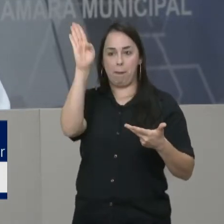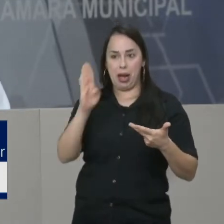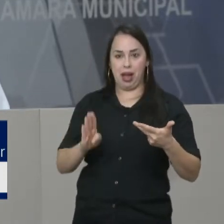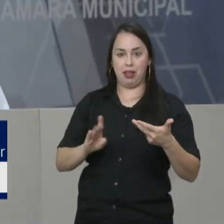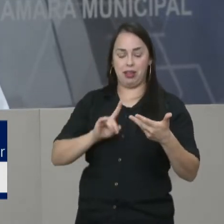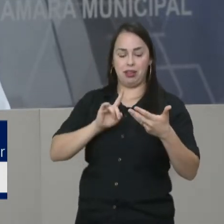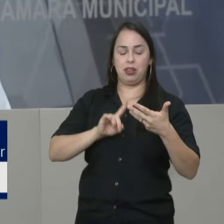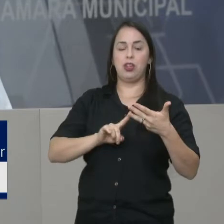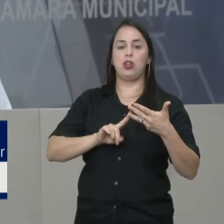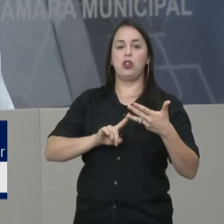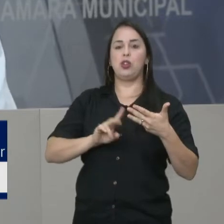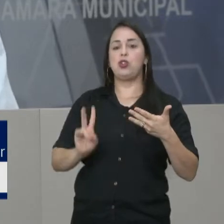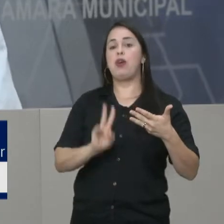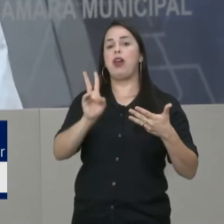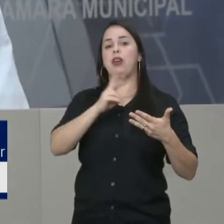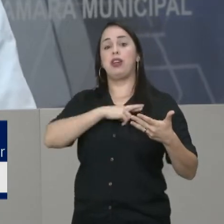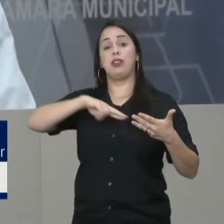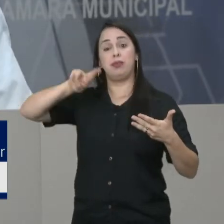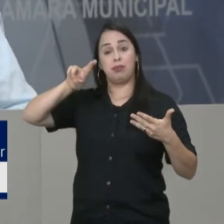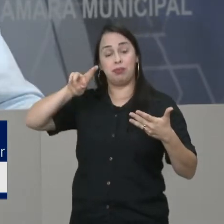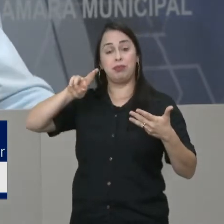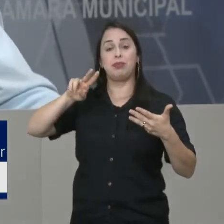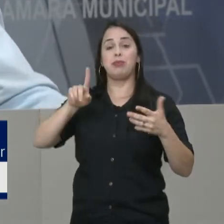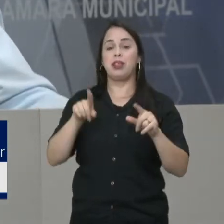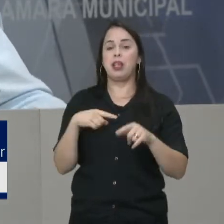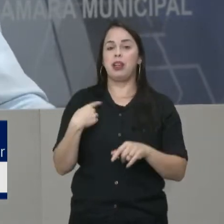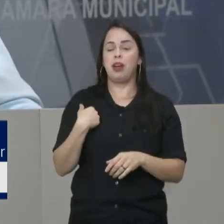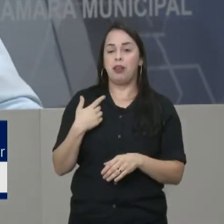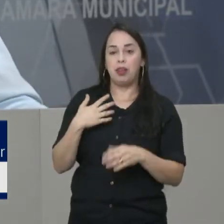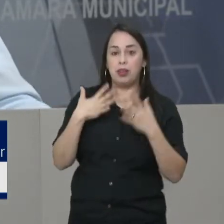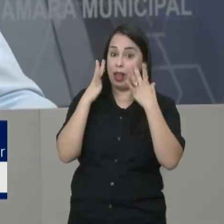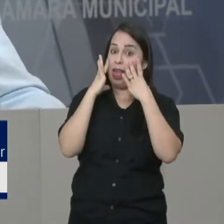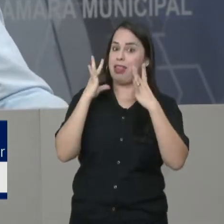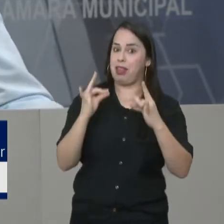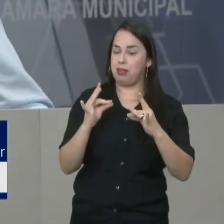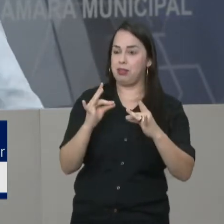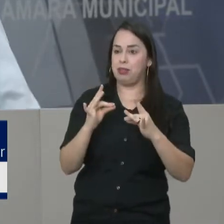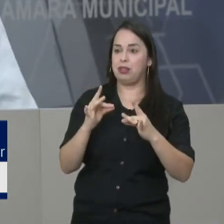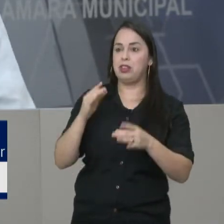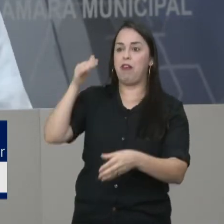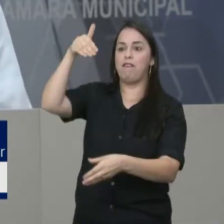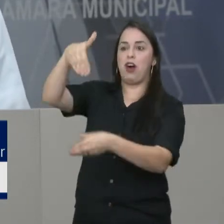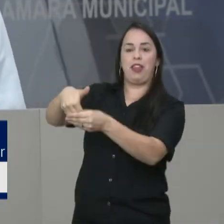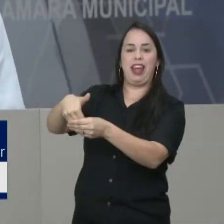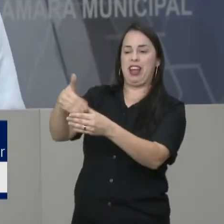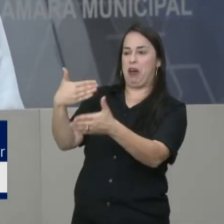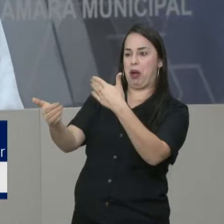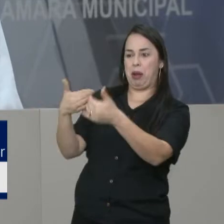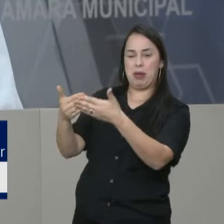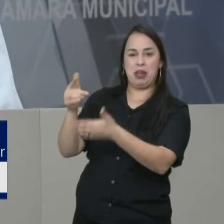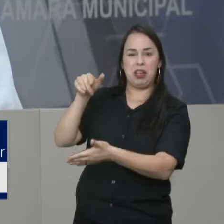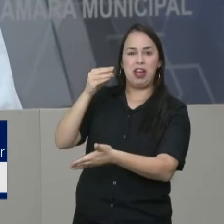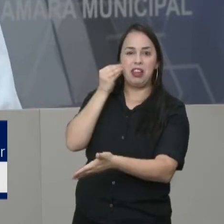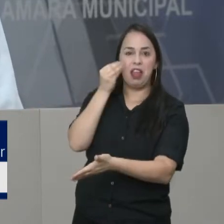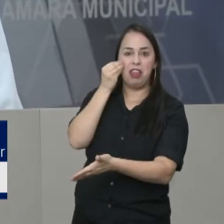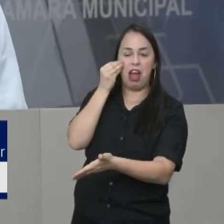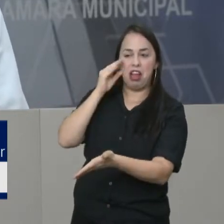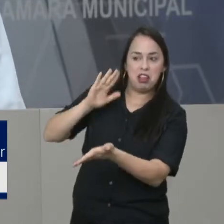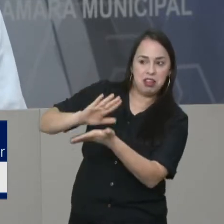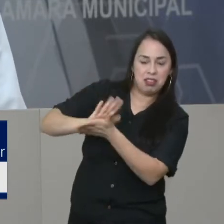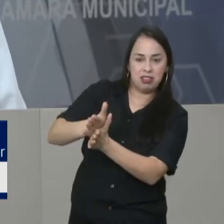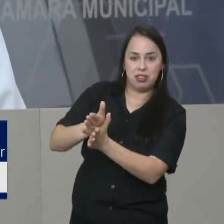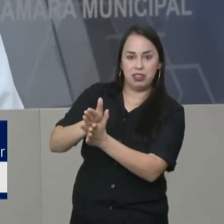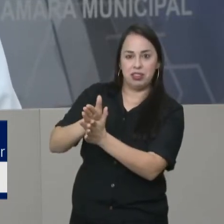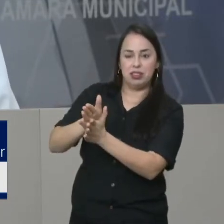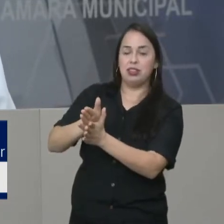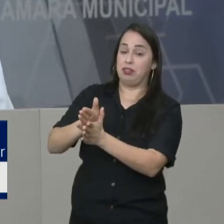cristãos. Nós temos que estar muito atentos e não eleger qualquer pessoa que vai destruir, continuar o